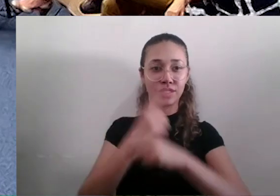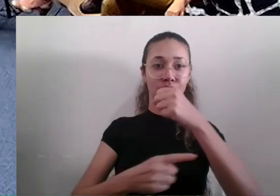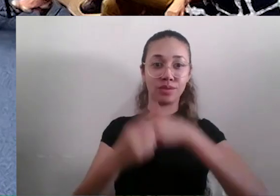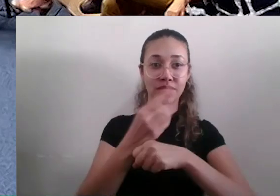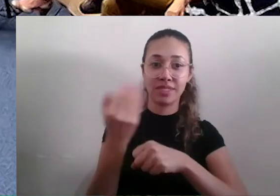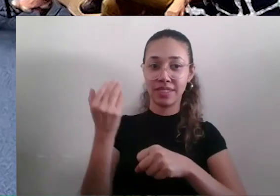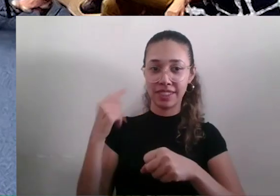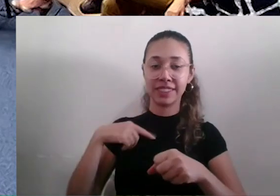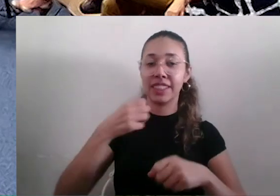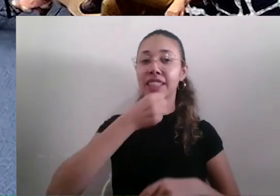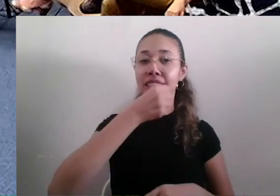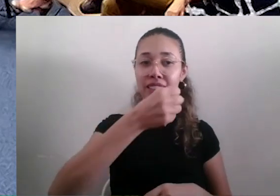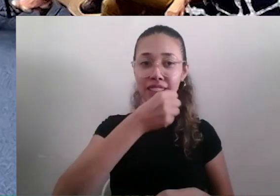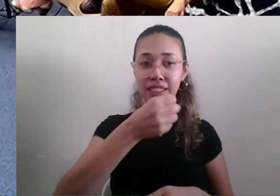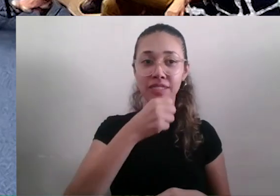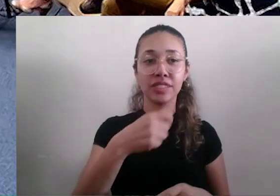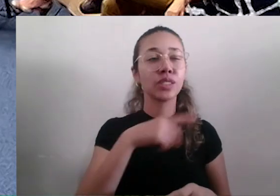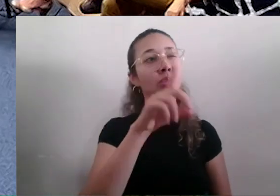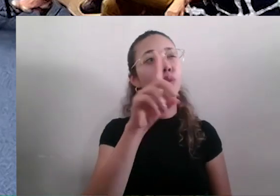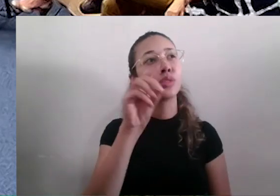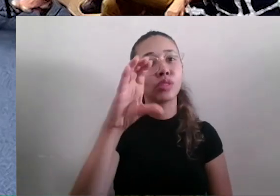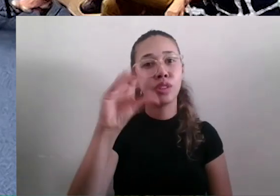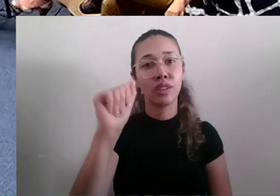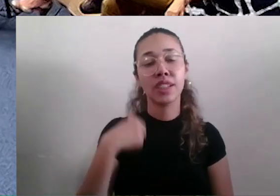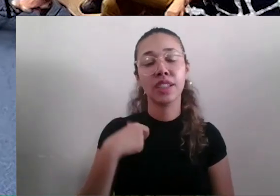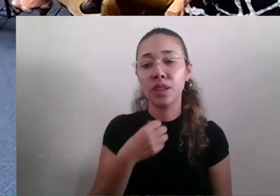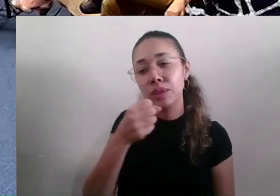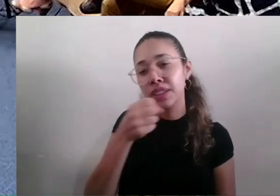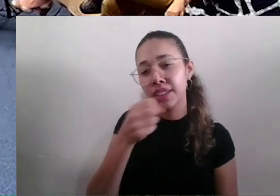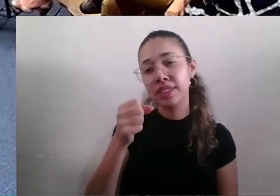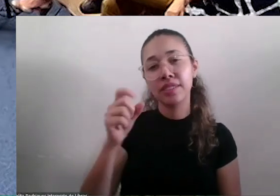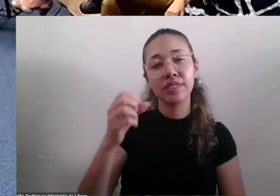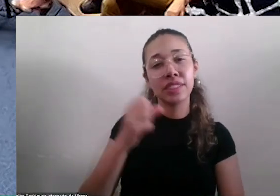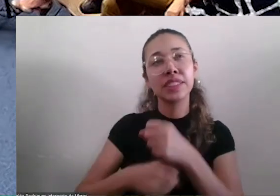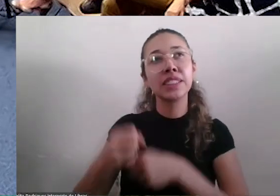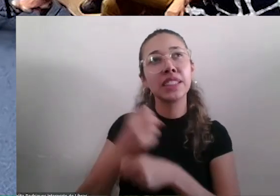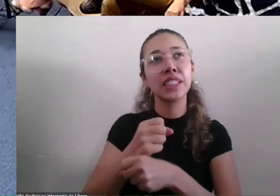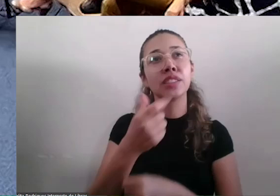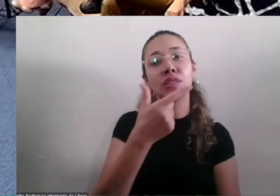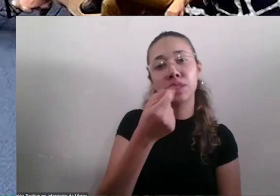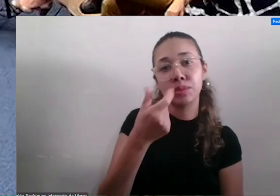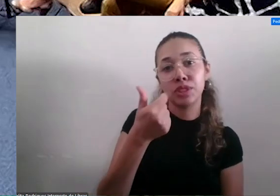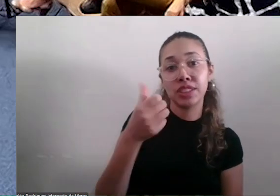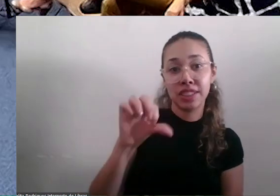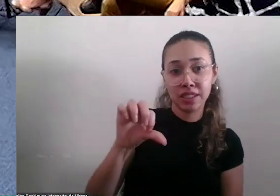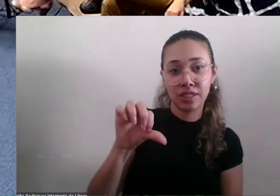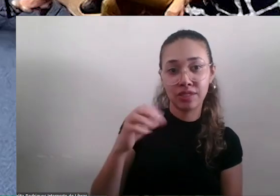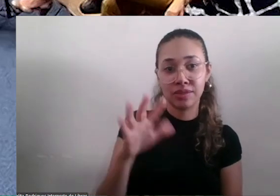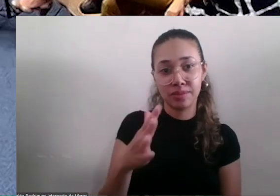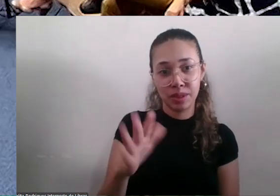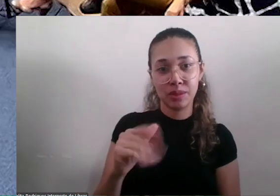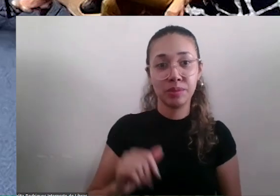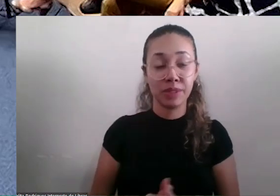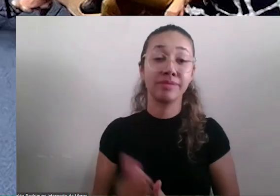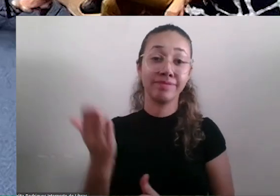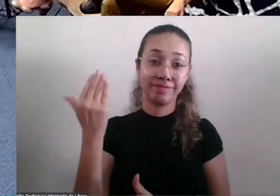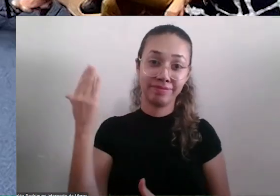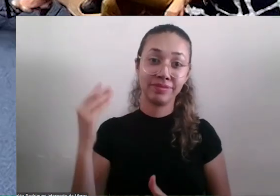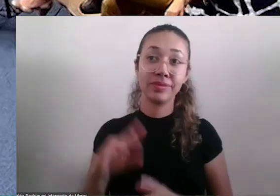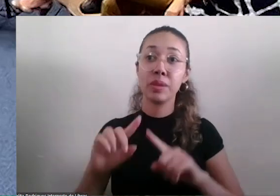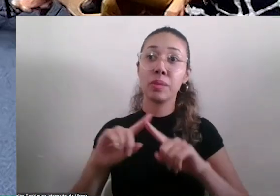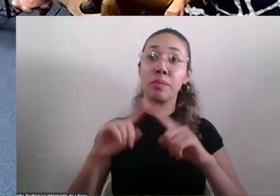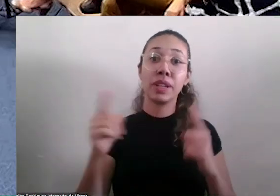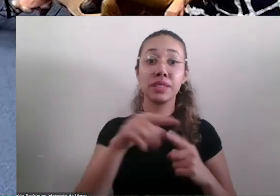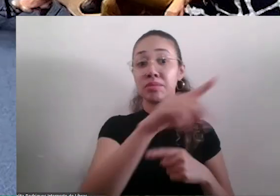de 2020 eu entrevistei o doca em julho ou agosto de 2019 Então para mim aquilo já tava uh lá no passado mas obviamente ninguém